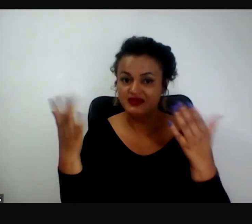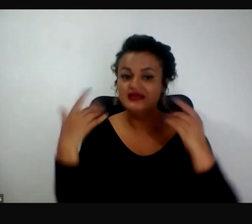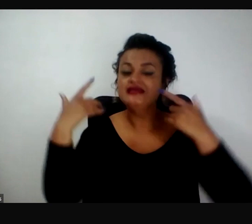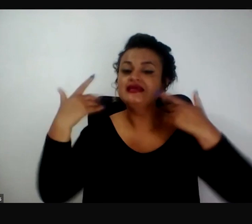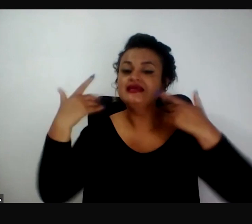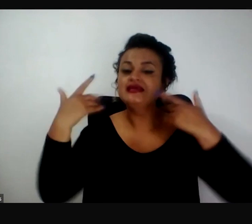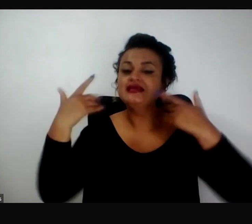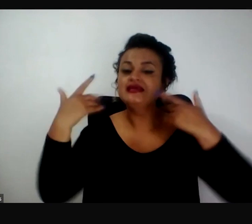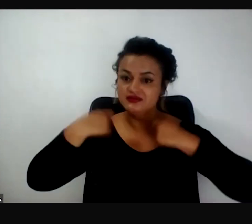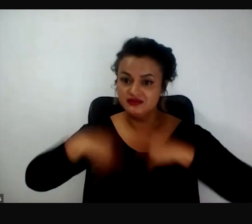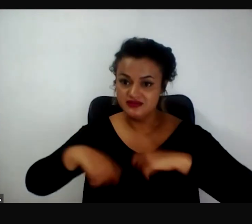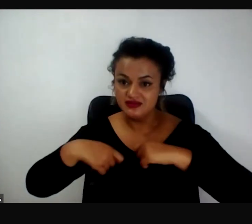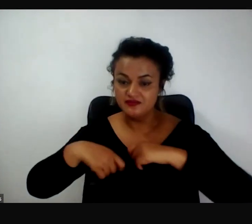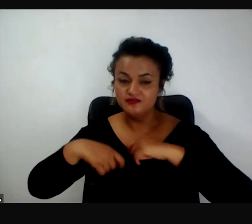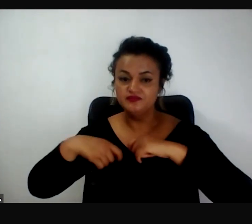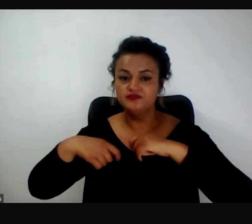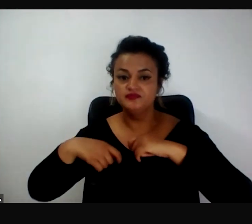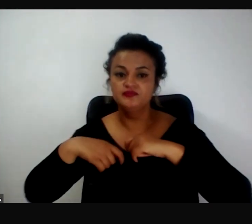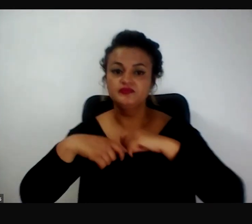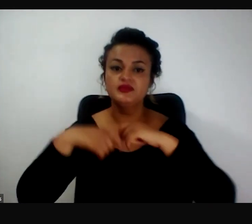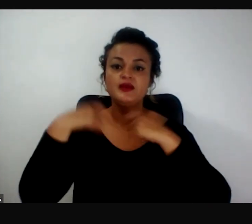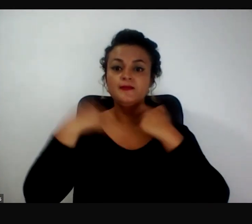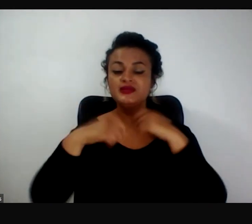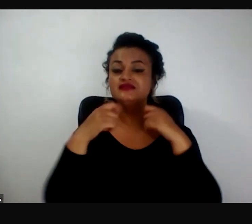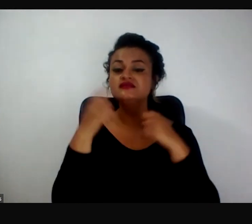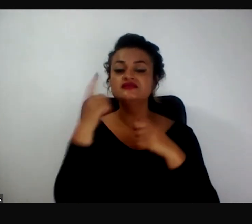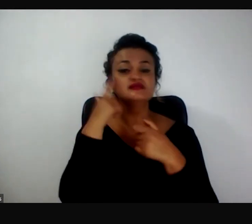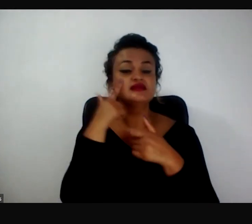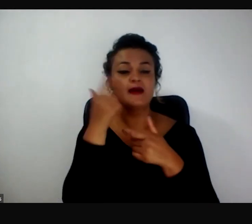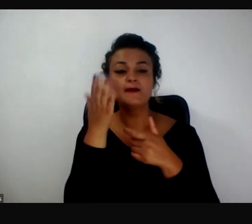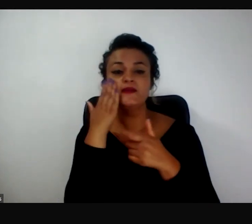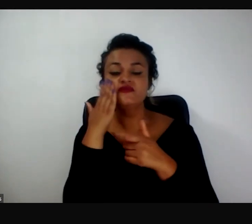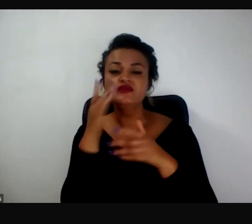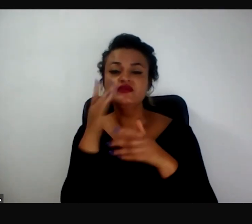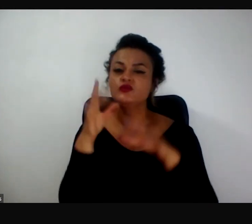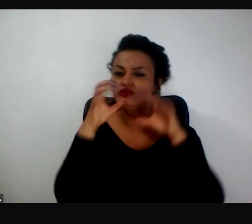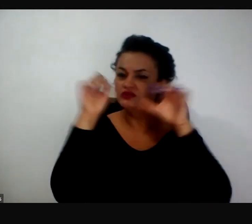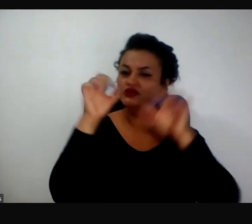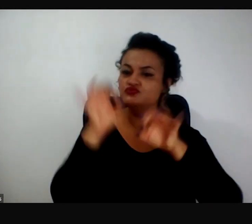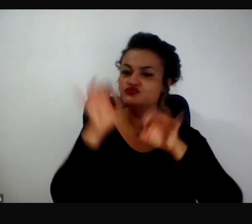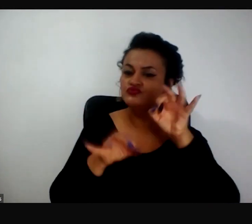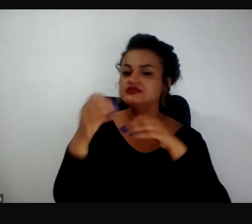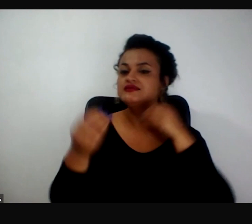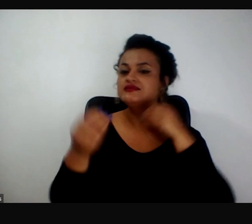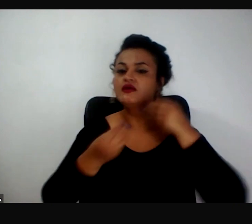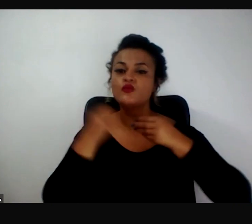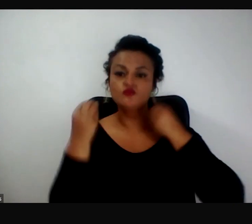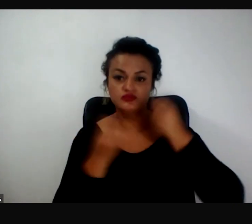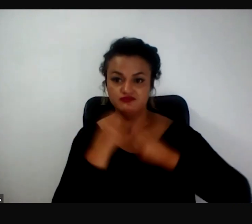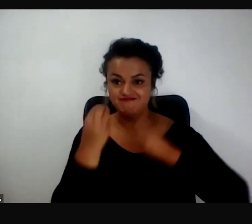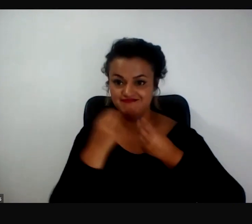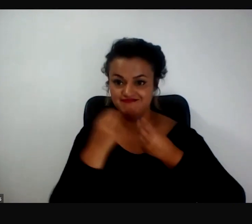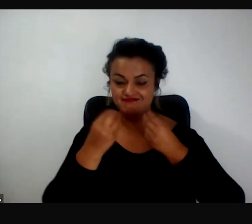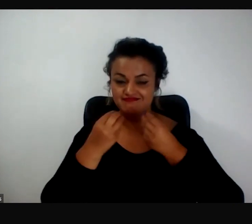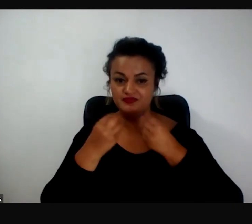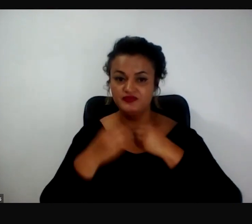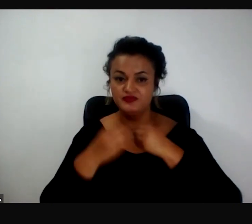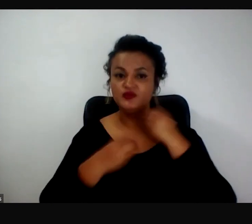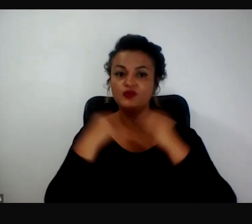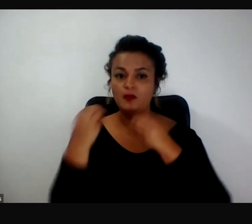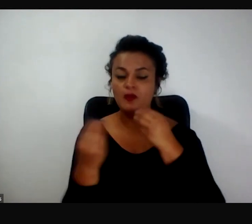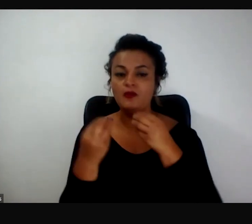necessidade de consultar ao Tribunal de Justiça é obrigatória. Já não é facultativa